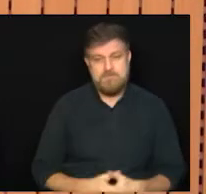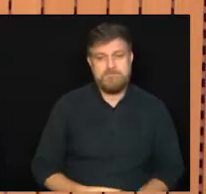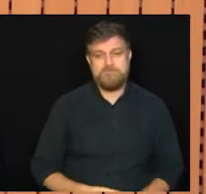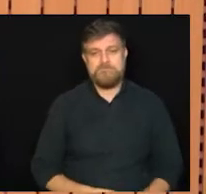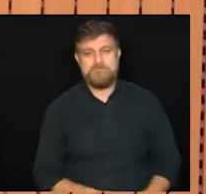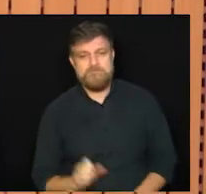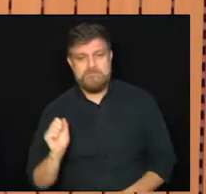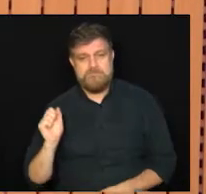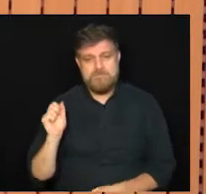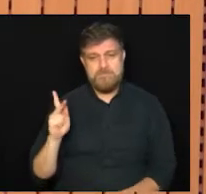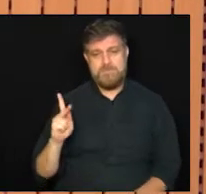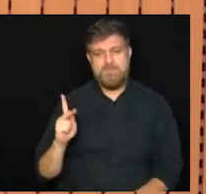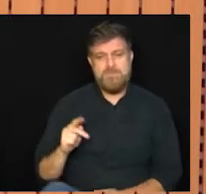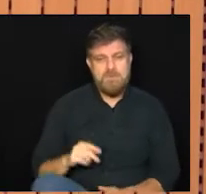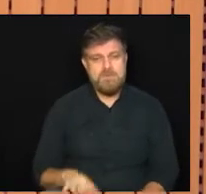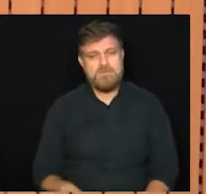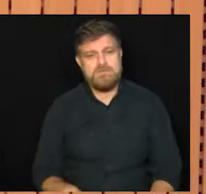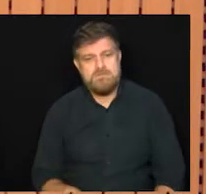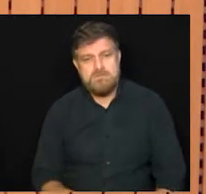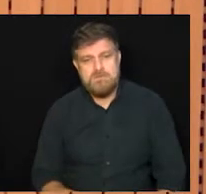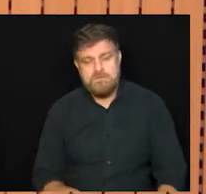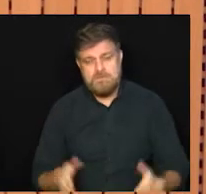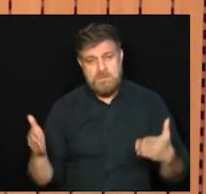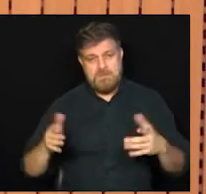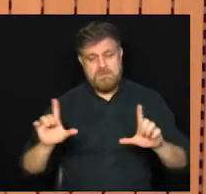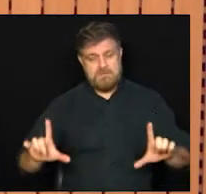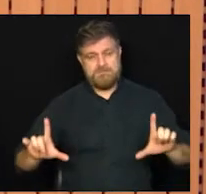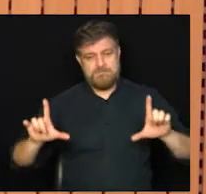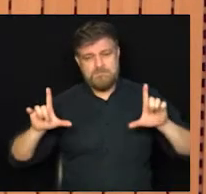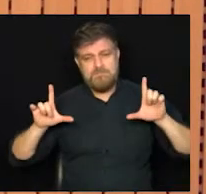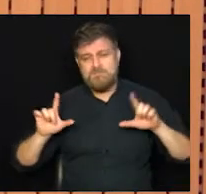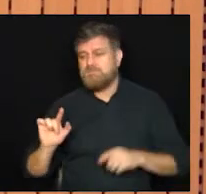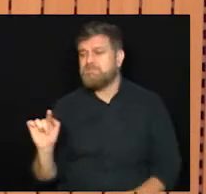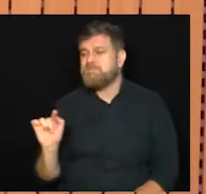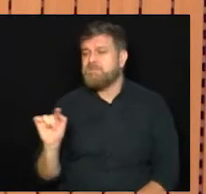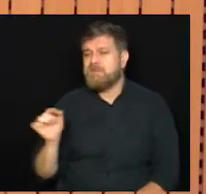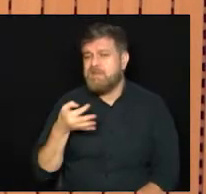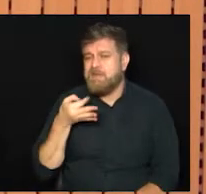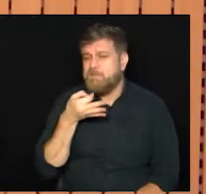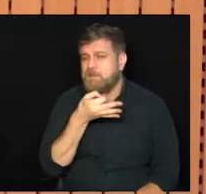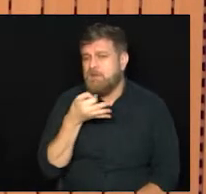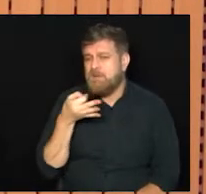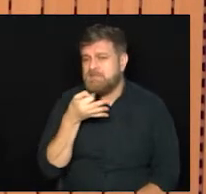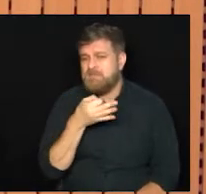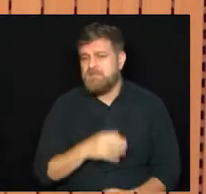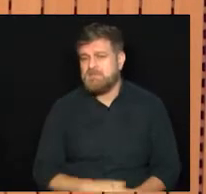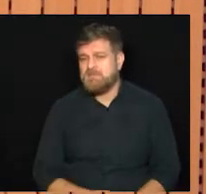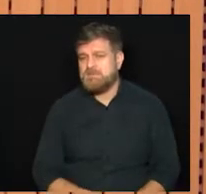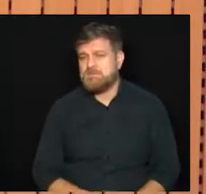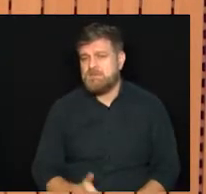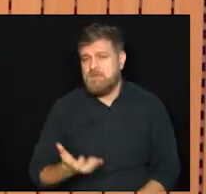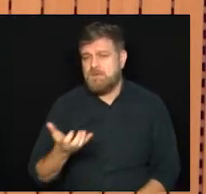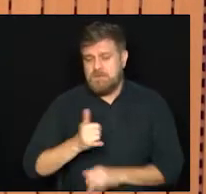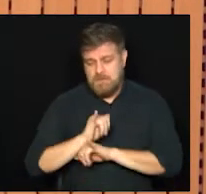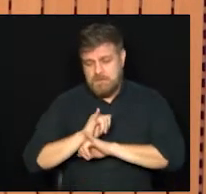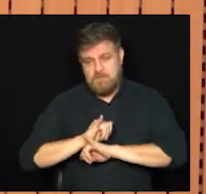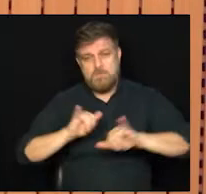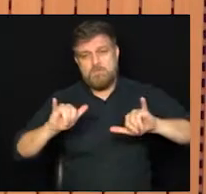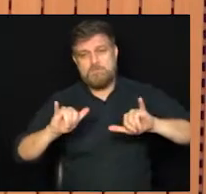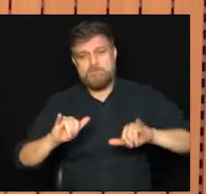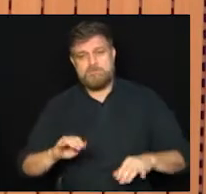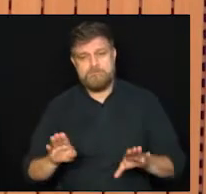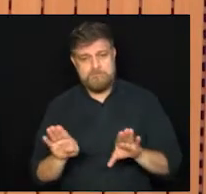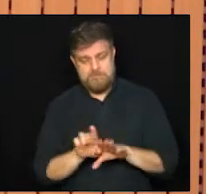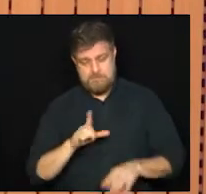Ok, obrigado. Na sequência, Vanderlei, vê que se mais alguém quer fazer algum comentário, mas eu quero anunciar também que